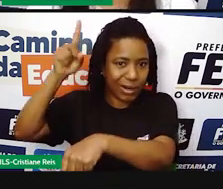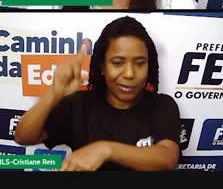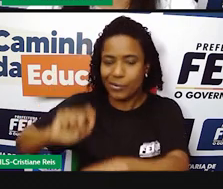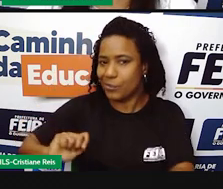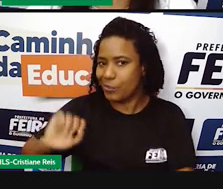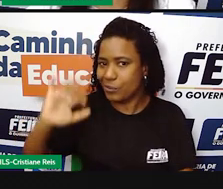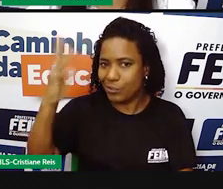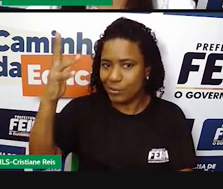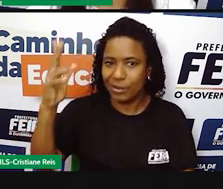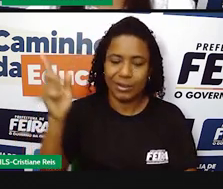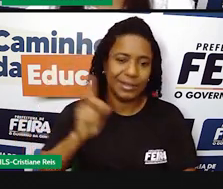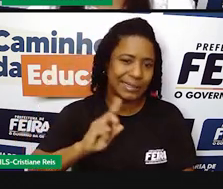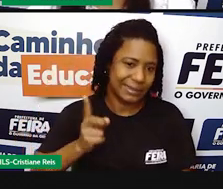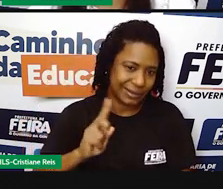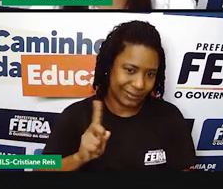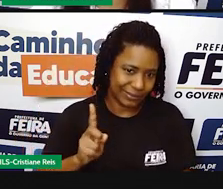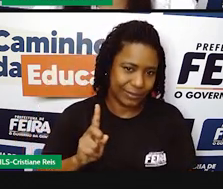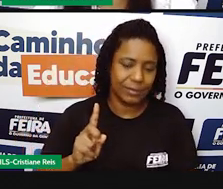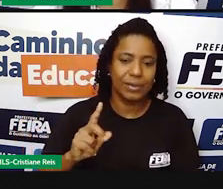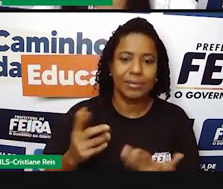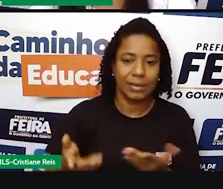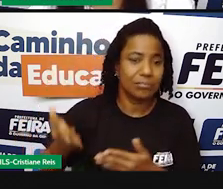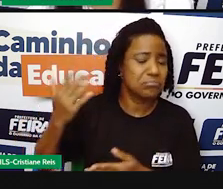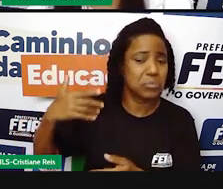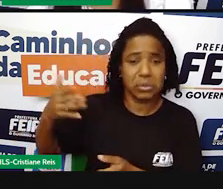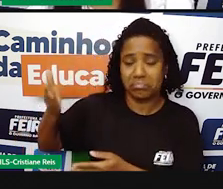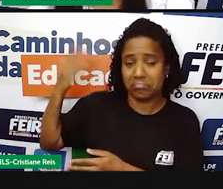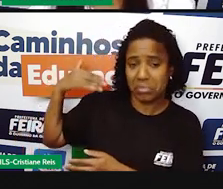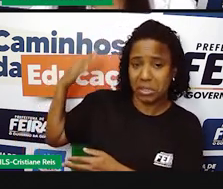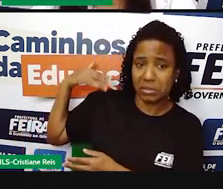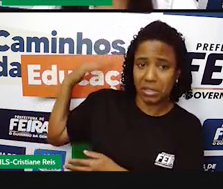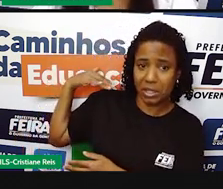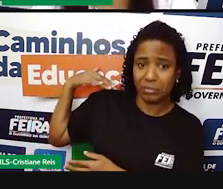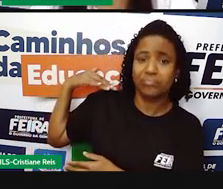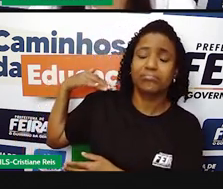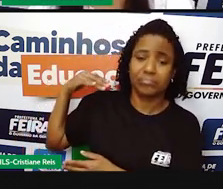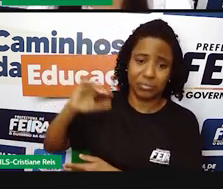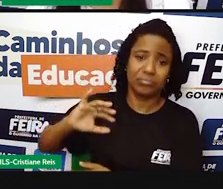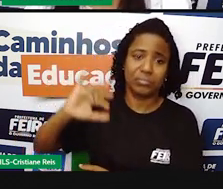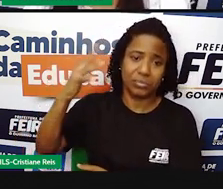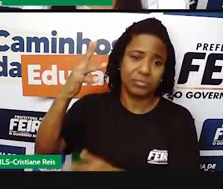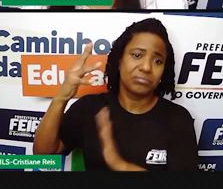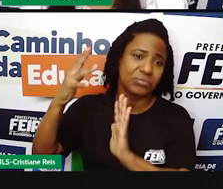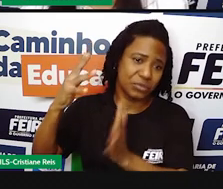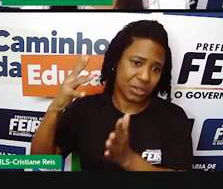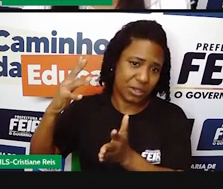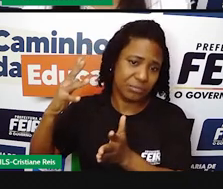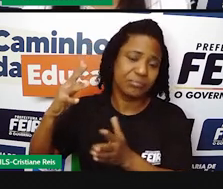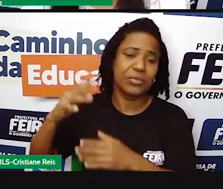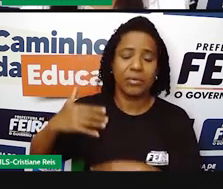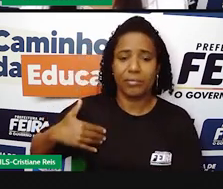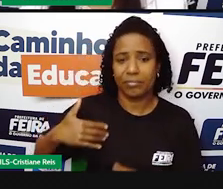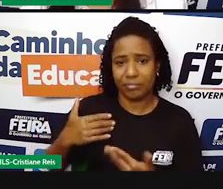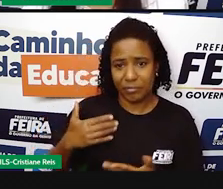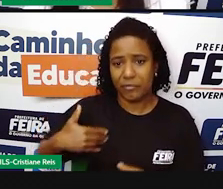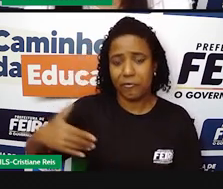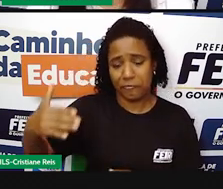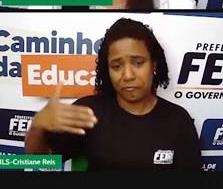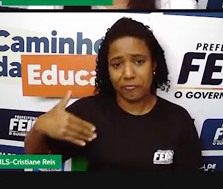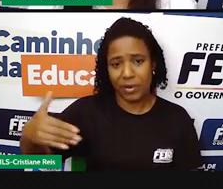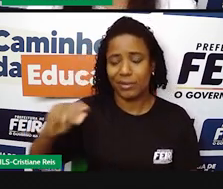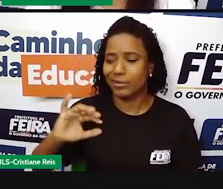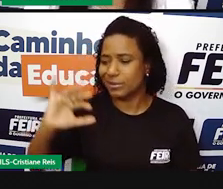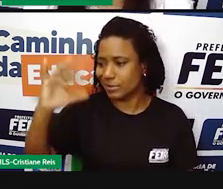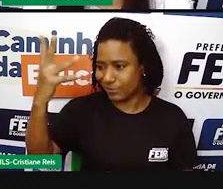ocorrido naquele momento, né? É atemporal, então está fora do tempo. Pode ser algo que está acontecendo, que